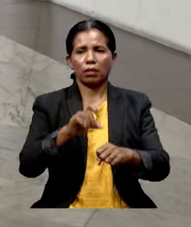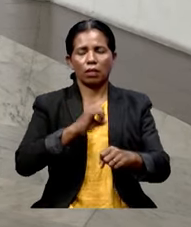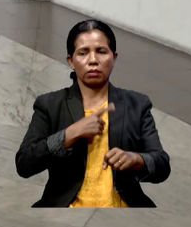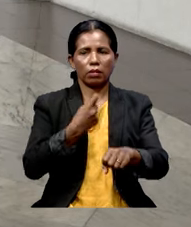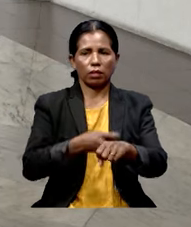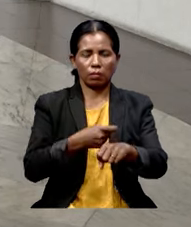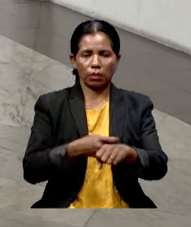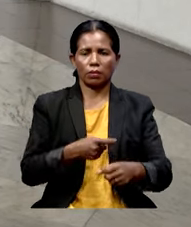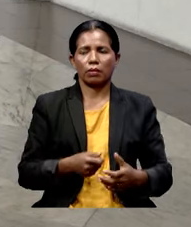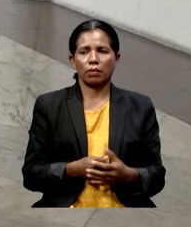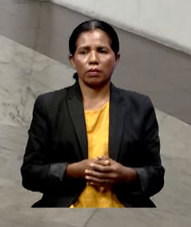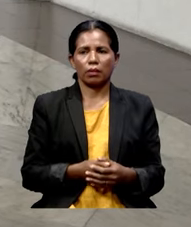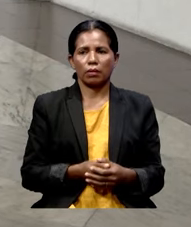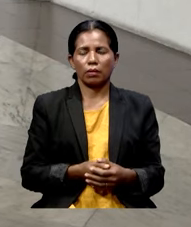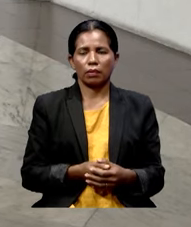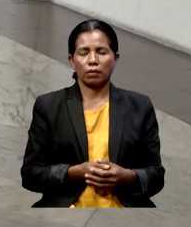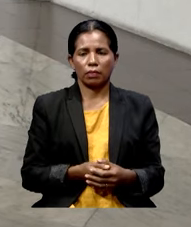tempo